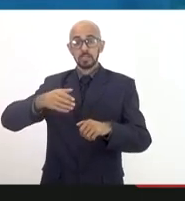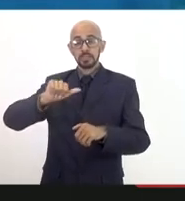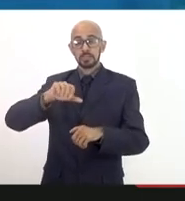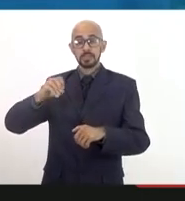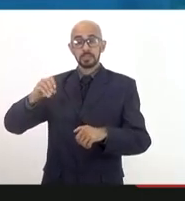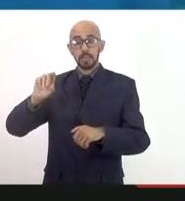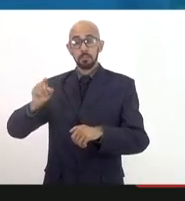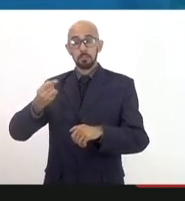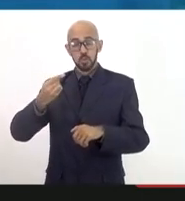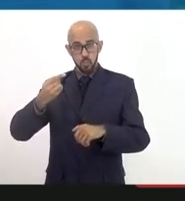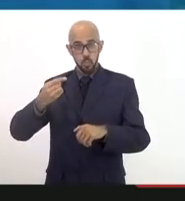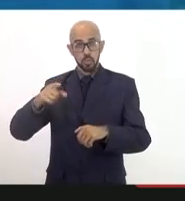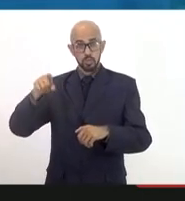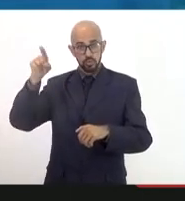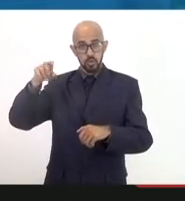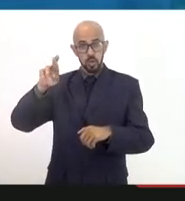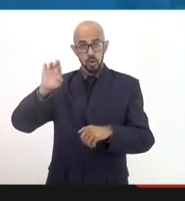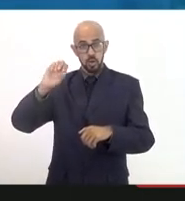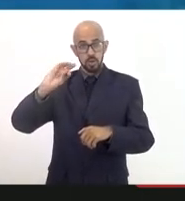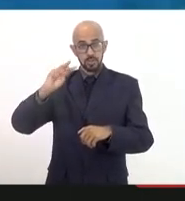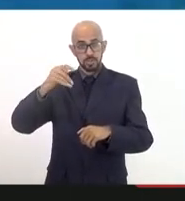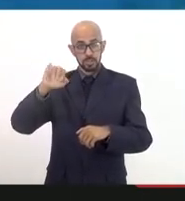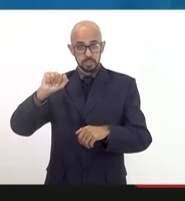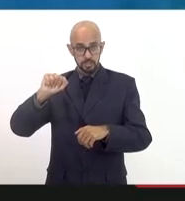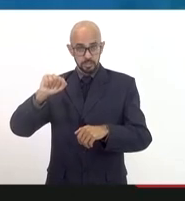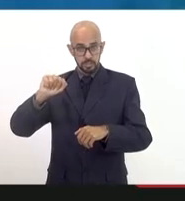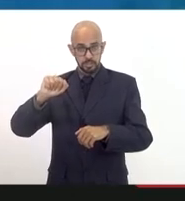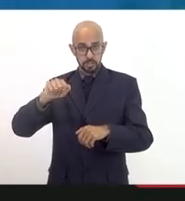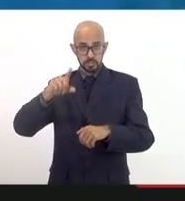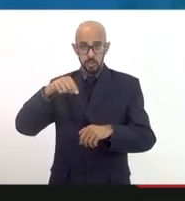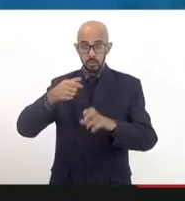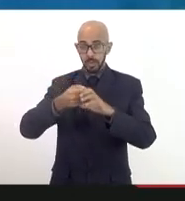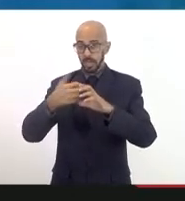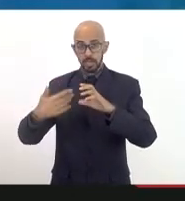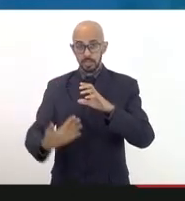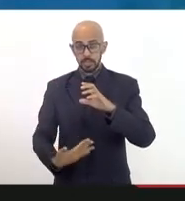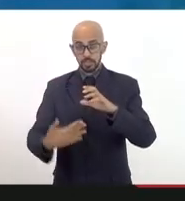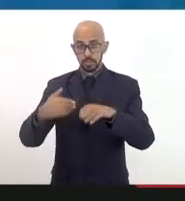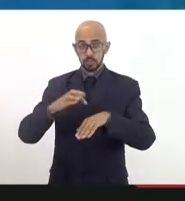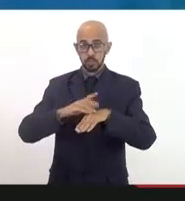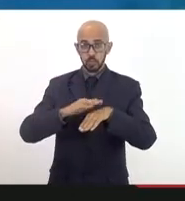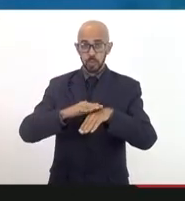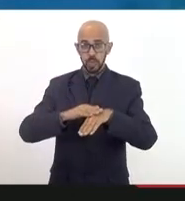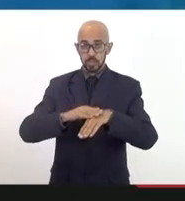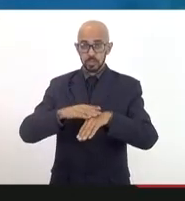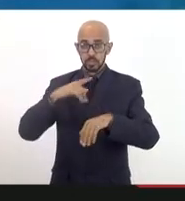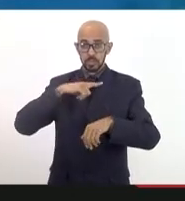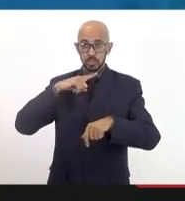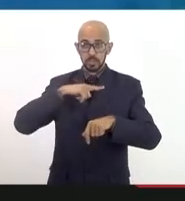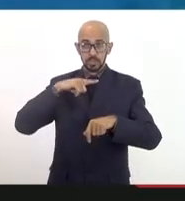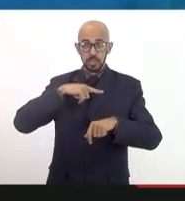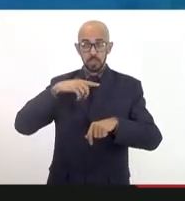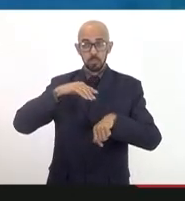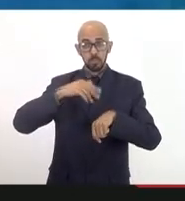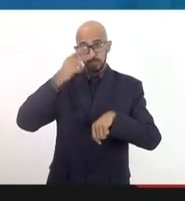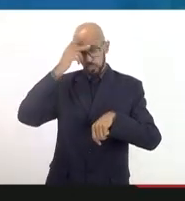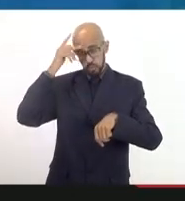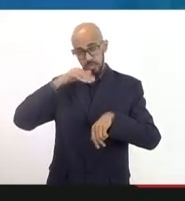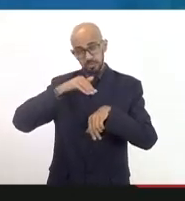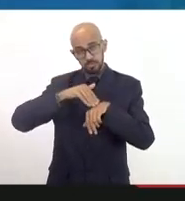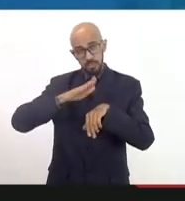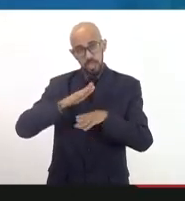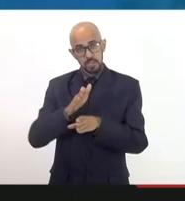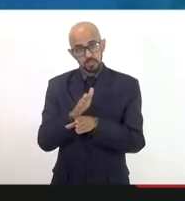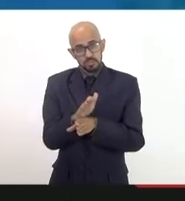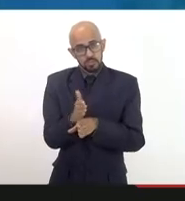seja, são números assustadores que são exatamente dessas características, que é uma doença que atua com as pessoas mais vulneráveis. Mesmo tendo,